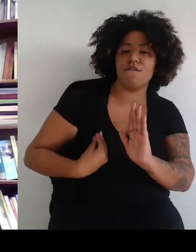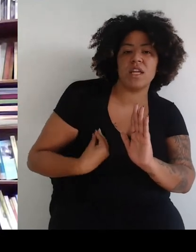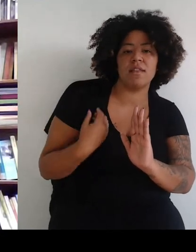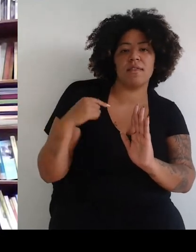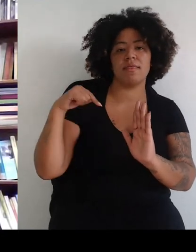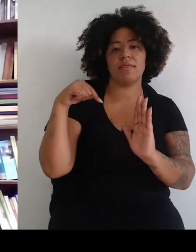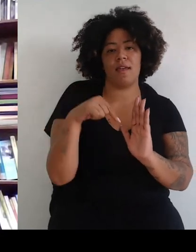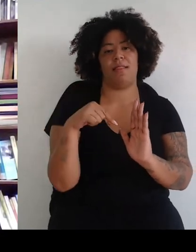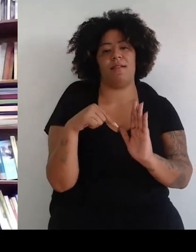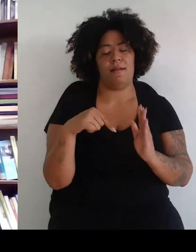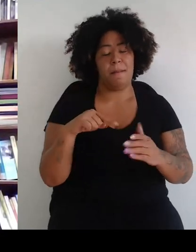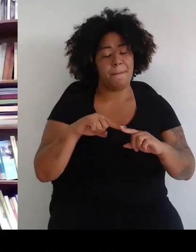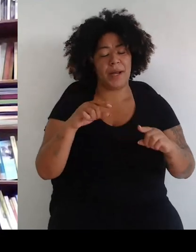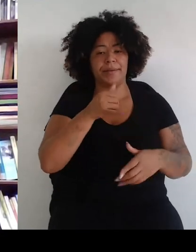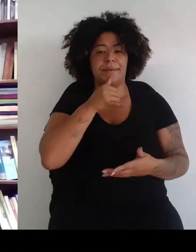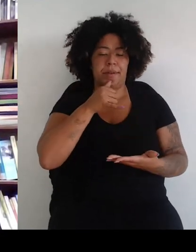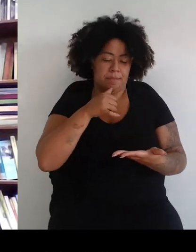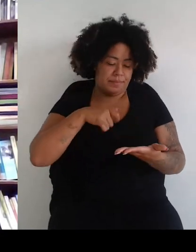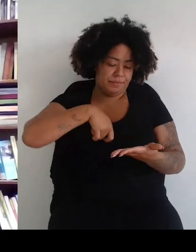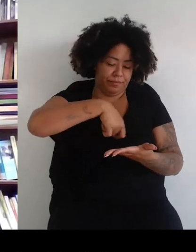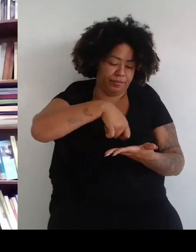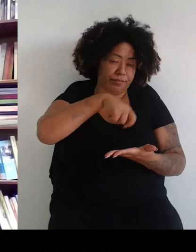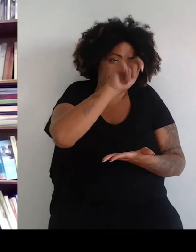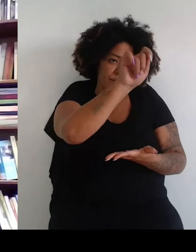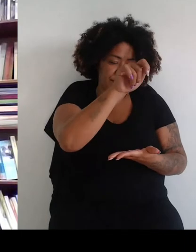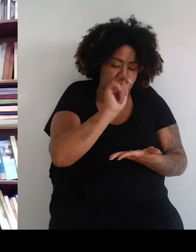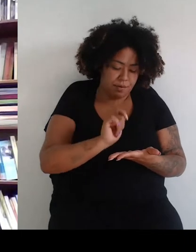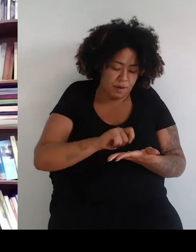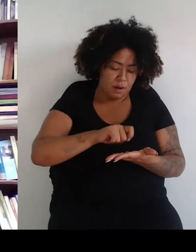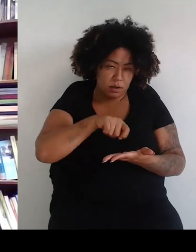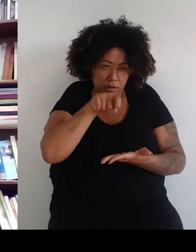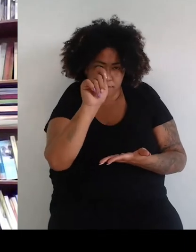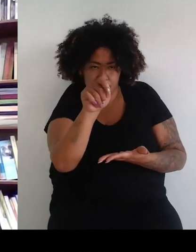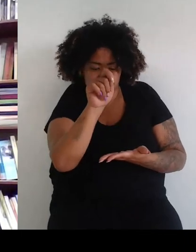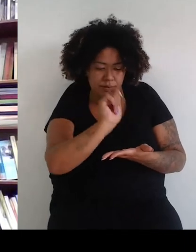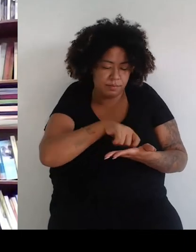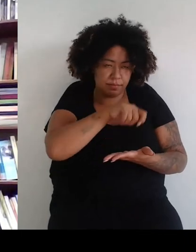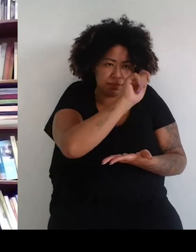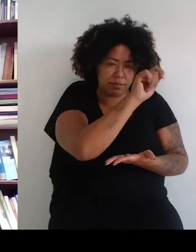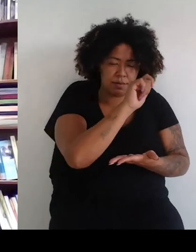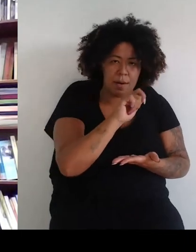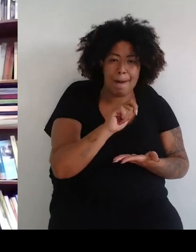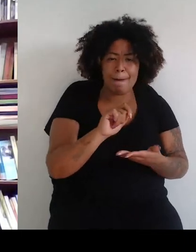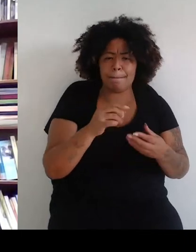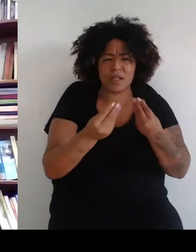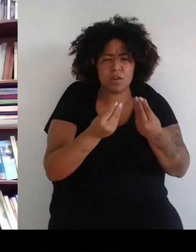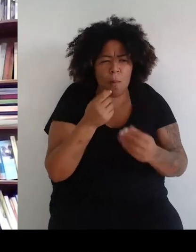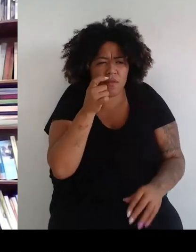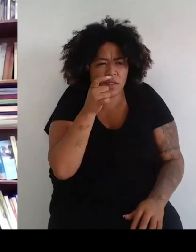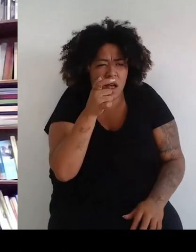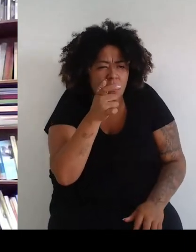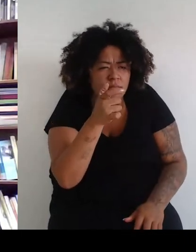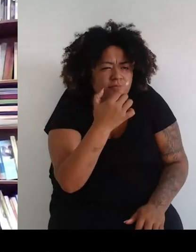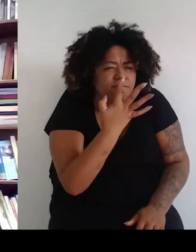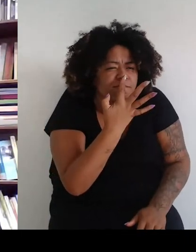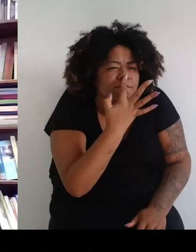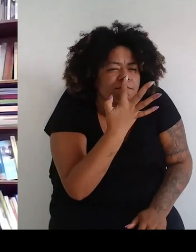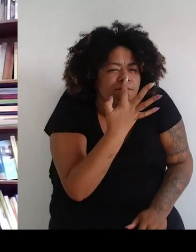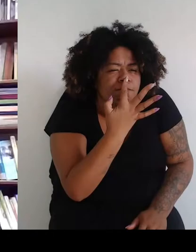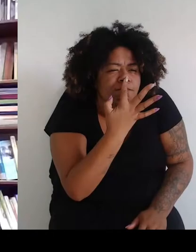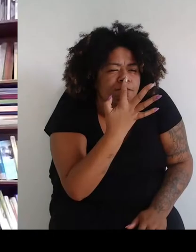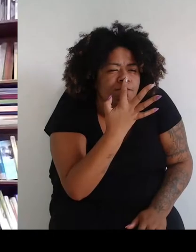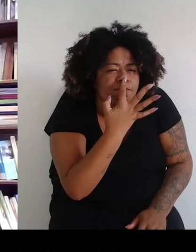que nós só conseguiamos ter um ambiente interno não externo pode ter